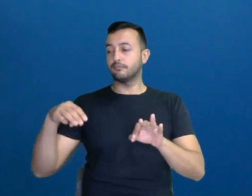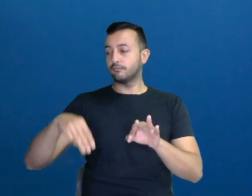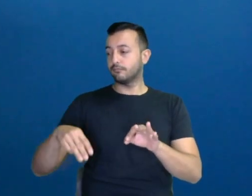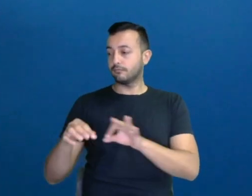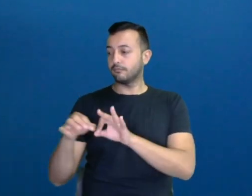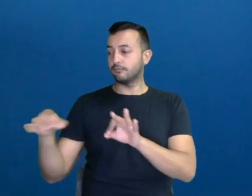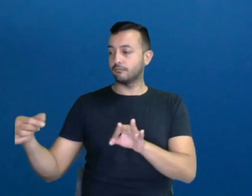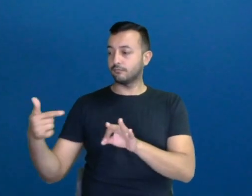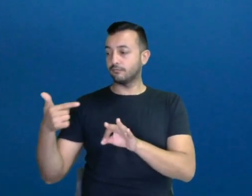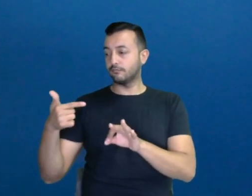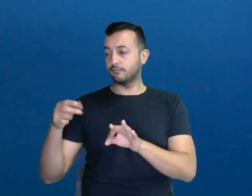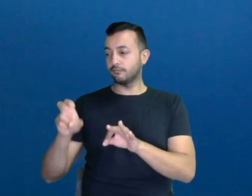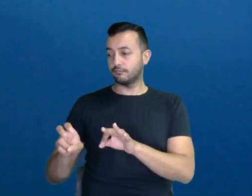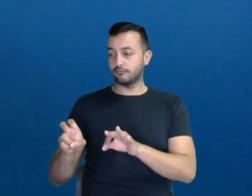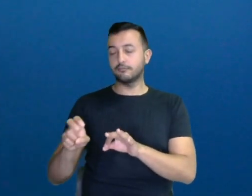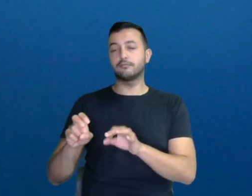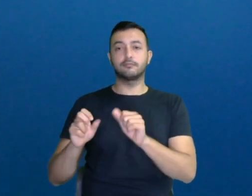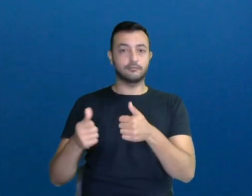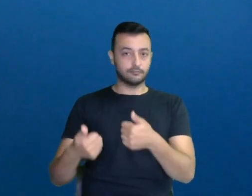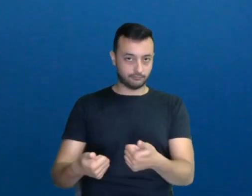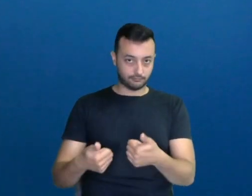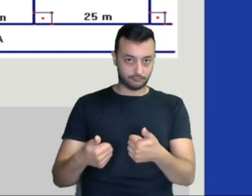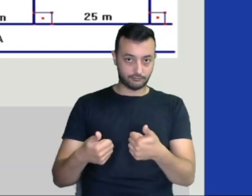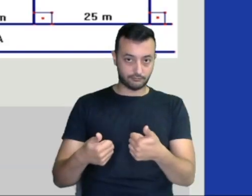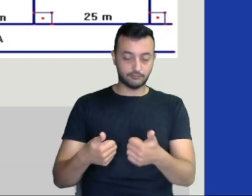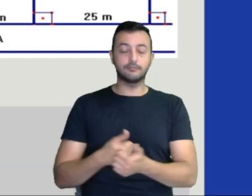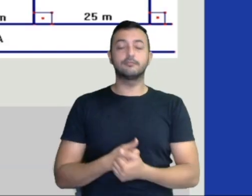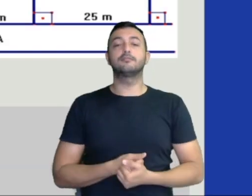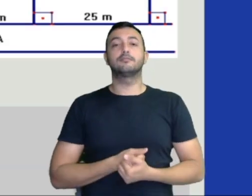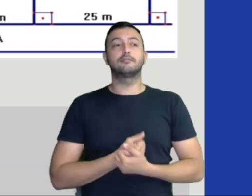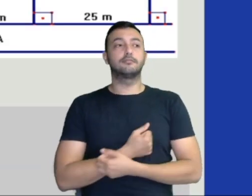e o outro tem 25, tá bom?